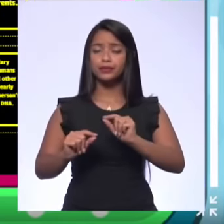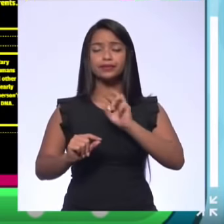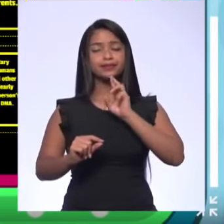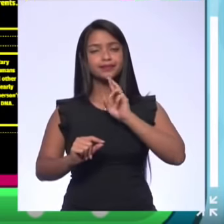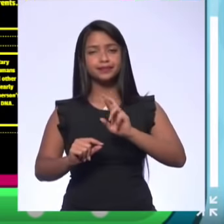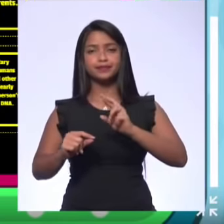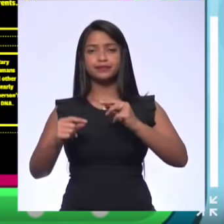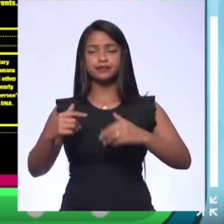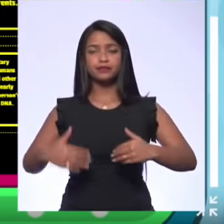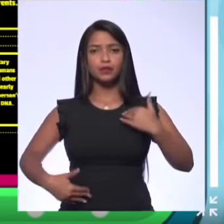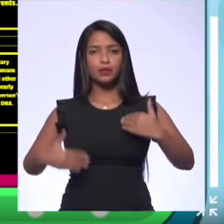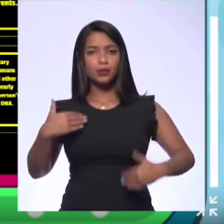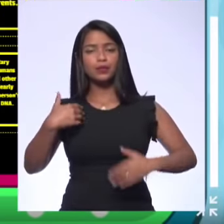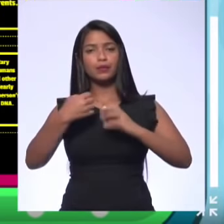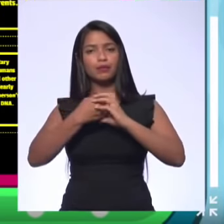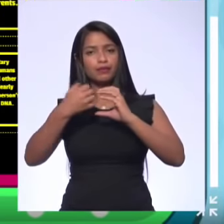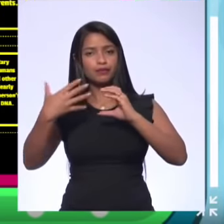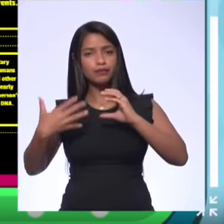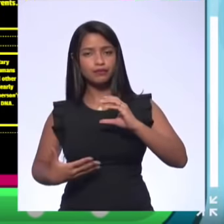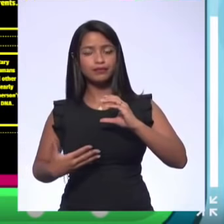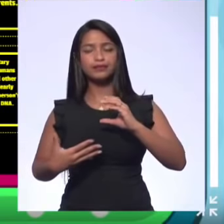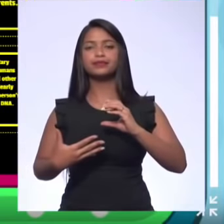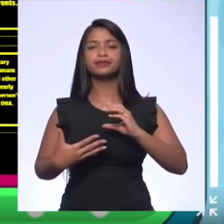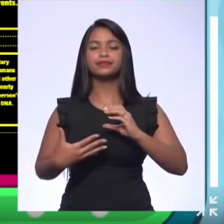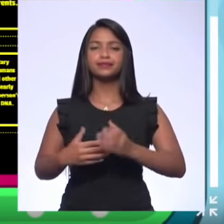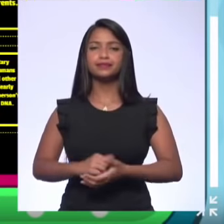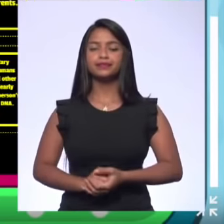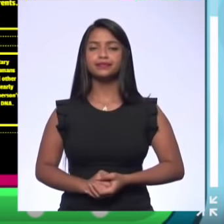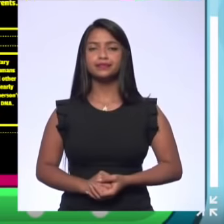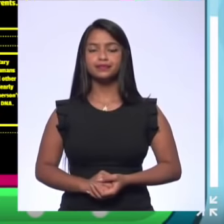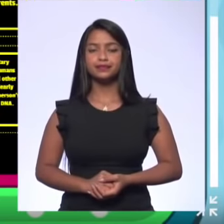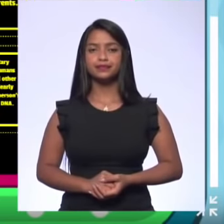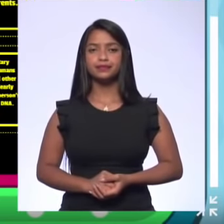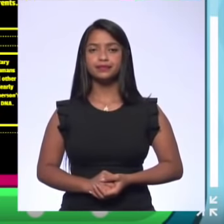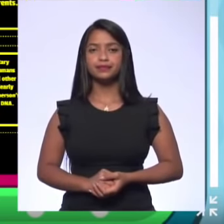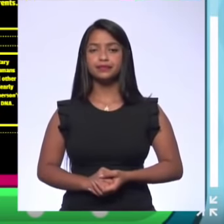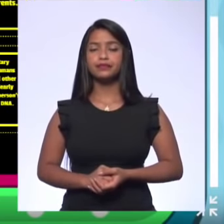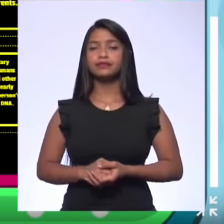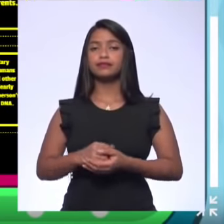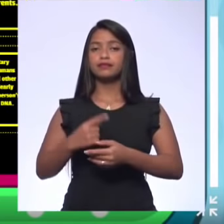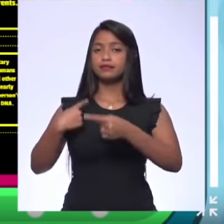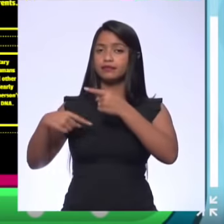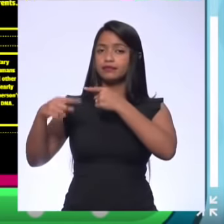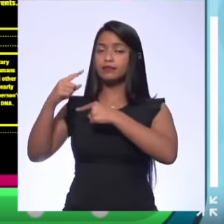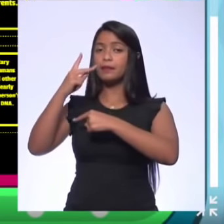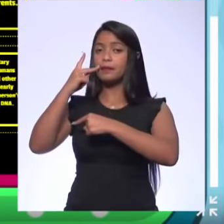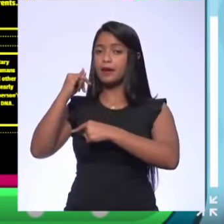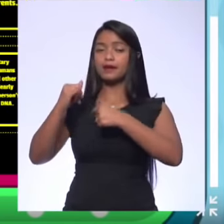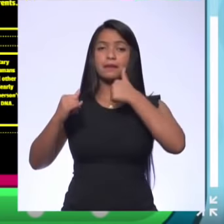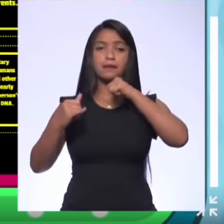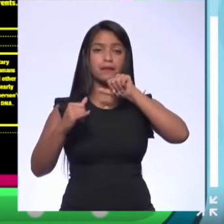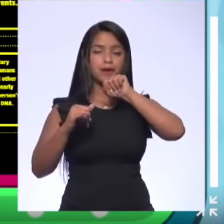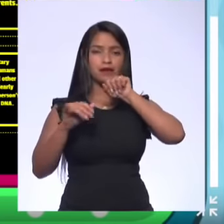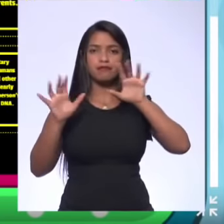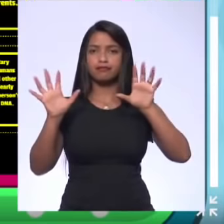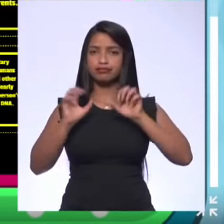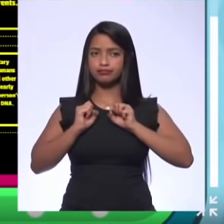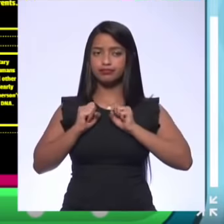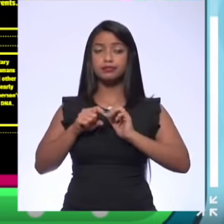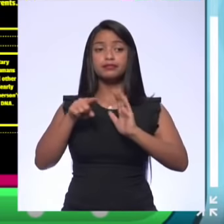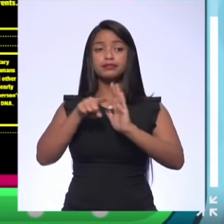São características that are determined by your parents. que são determinadas pelos seus pais. What is DNA? O que é